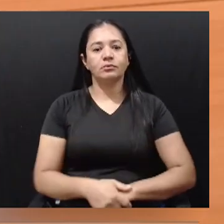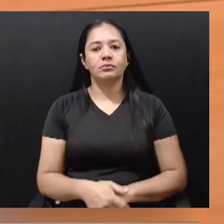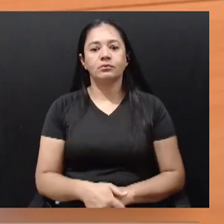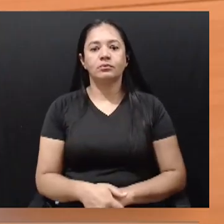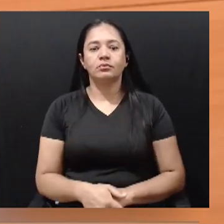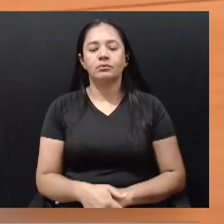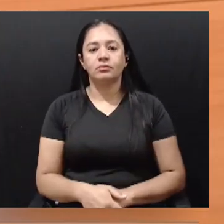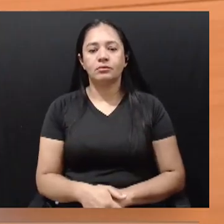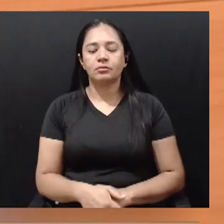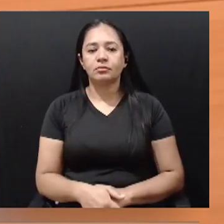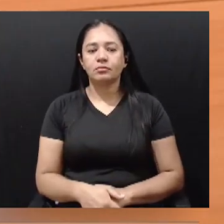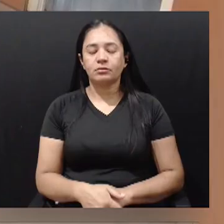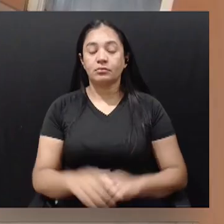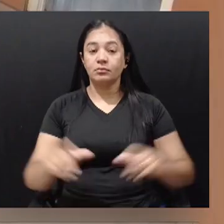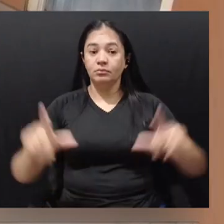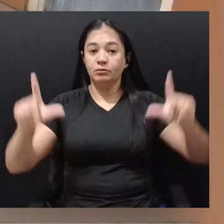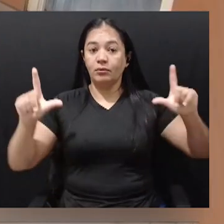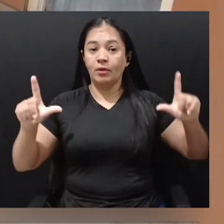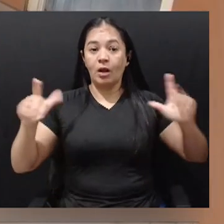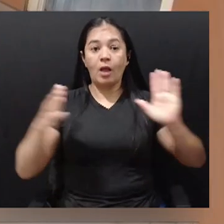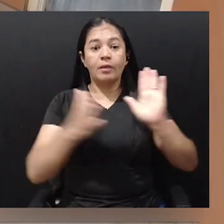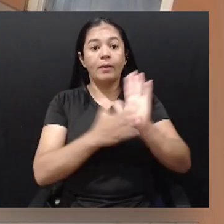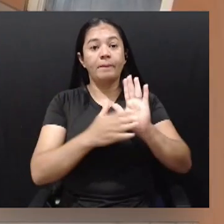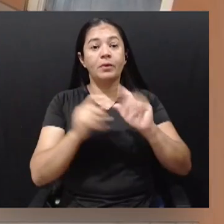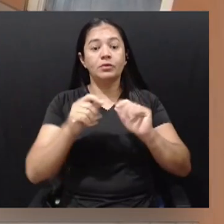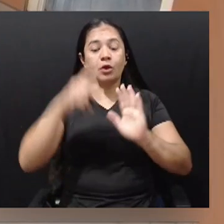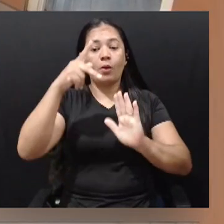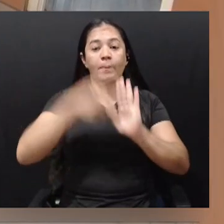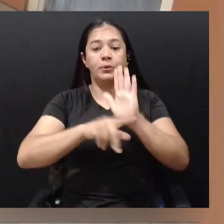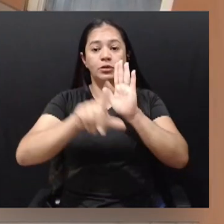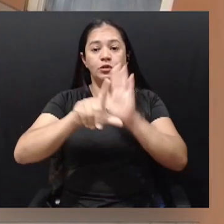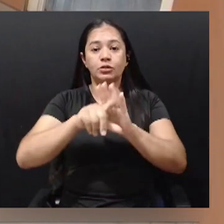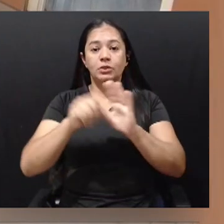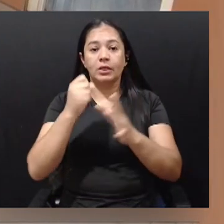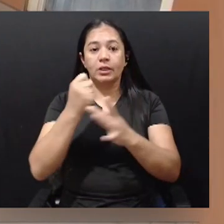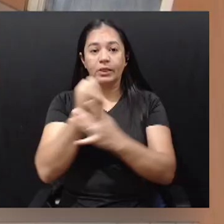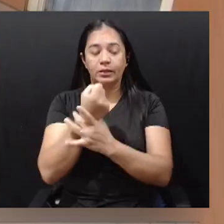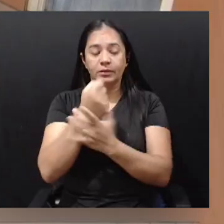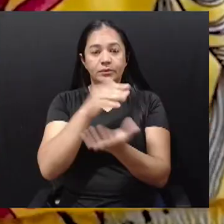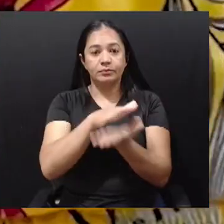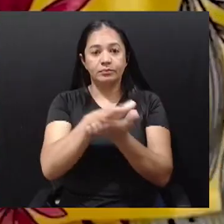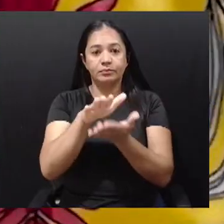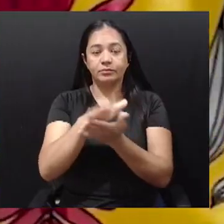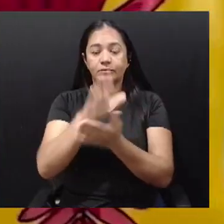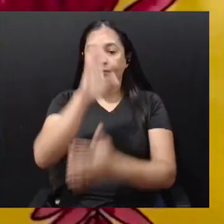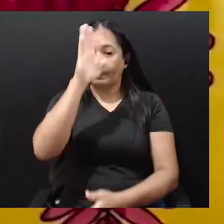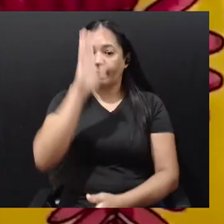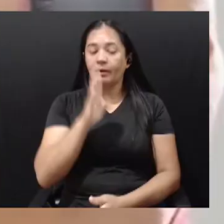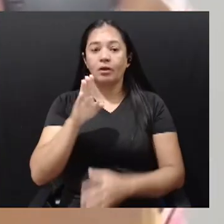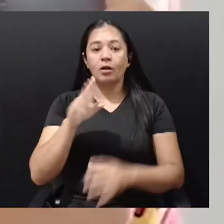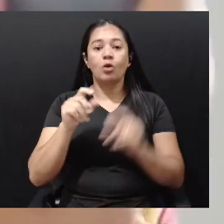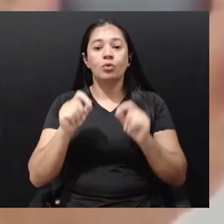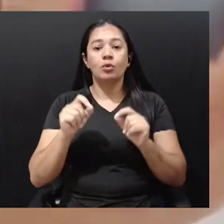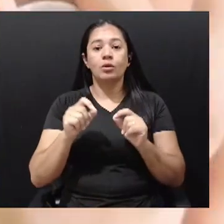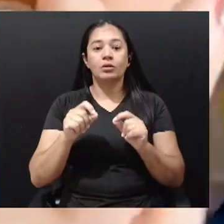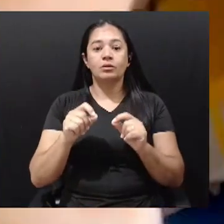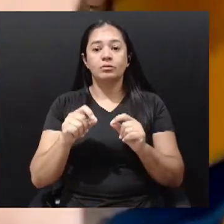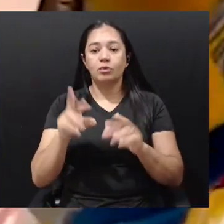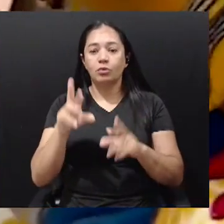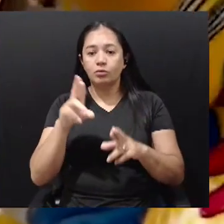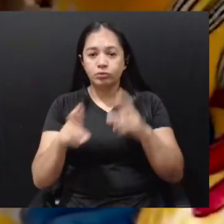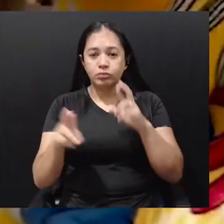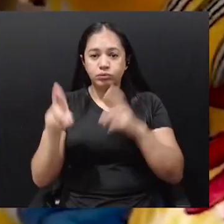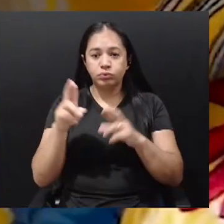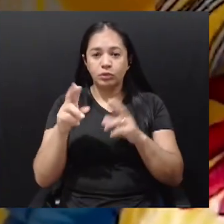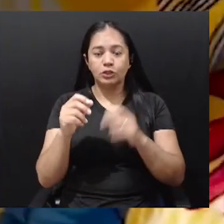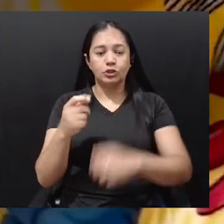destaques da pauta foi o projeto de lei que garante a distribuição de graça de dispositivos de monitoramento contínuo de